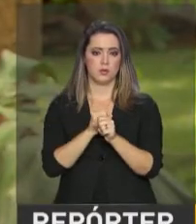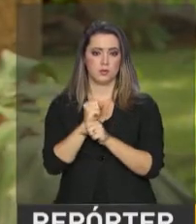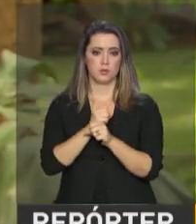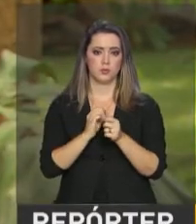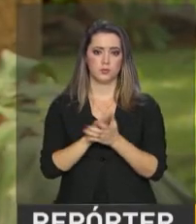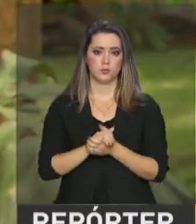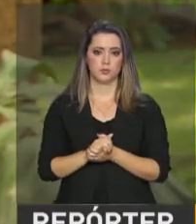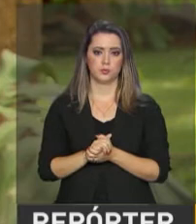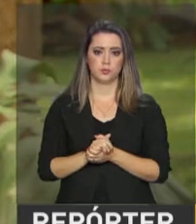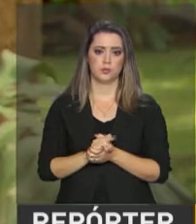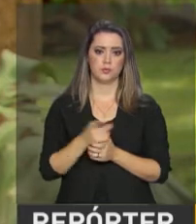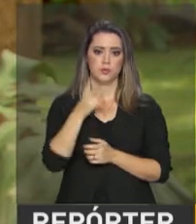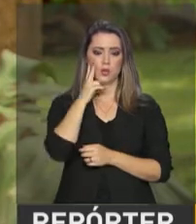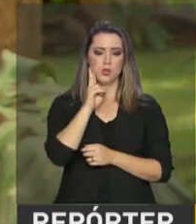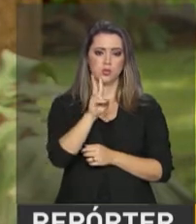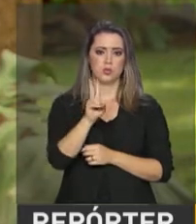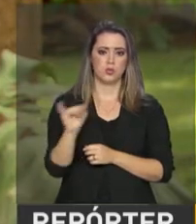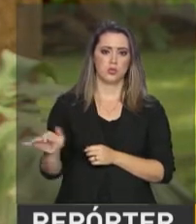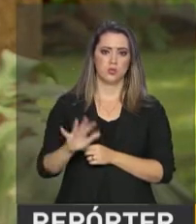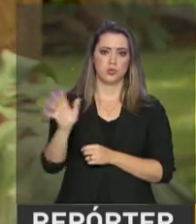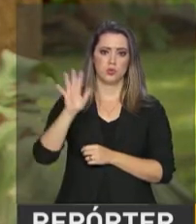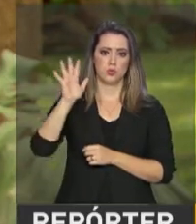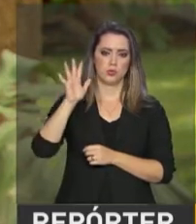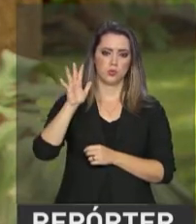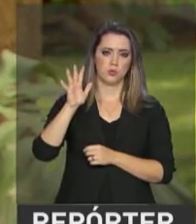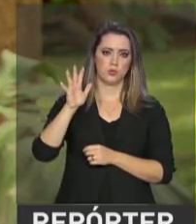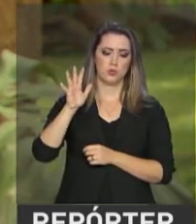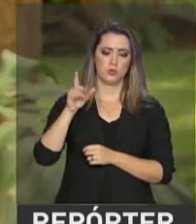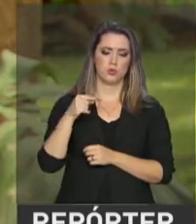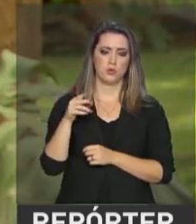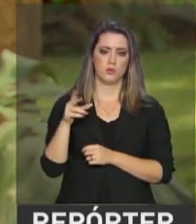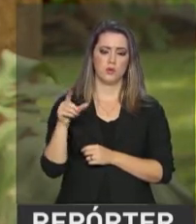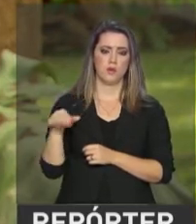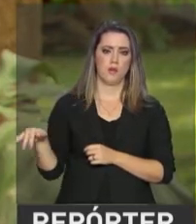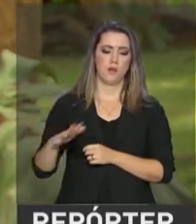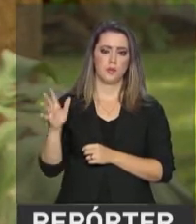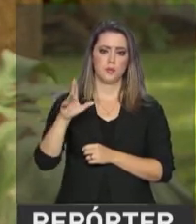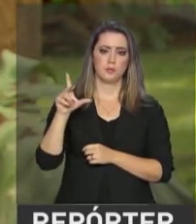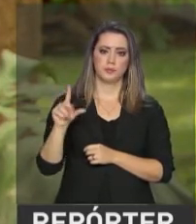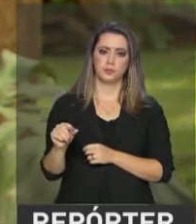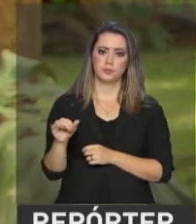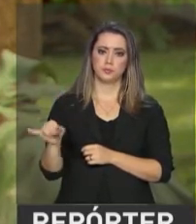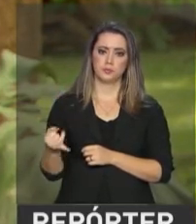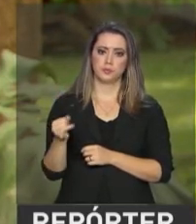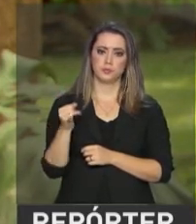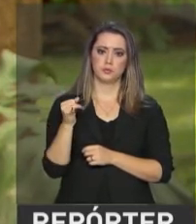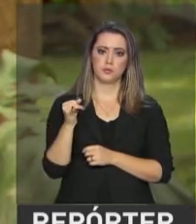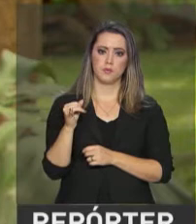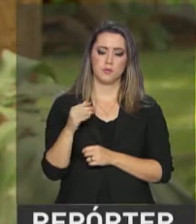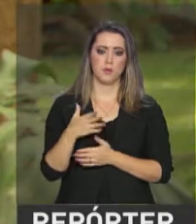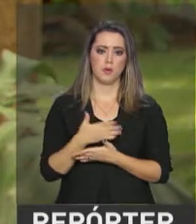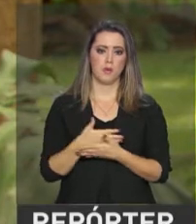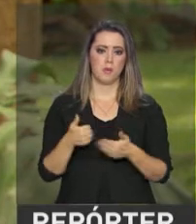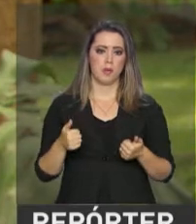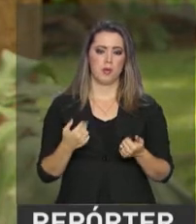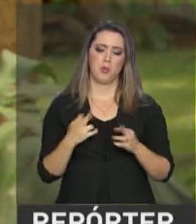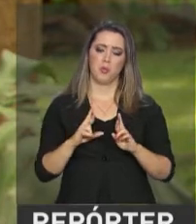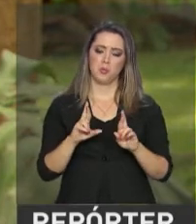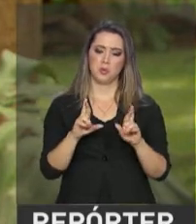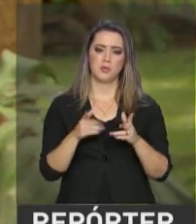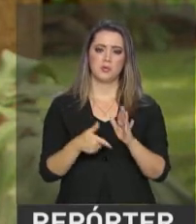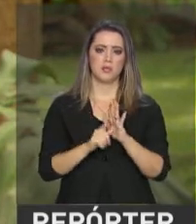inflação baixa o índice de janeiro veio é melhor do que o esperado